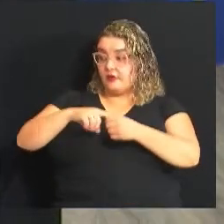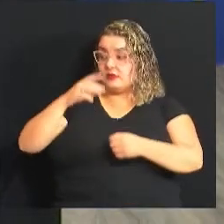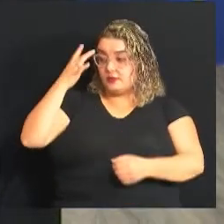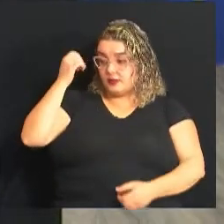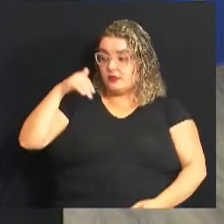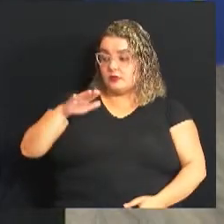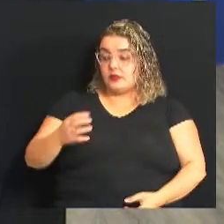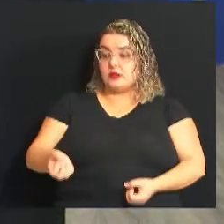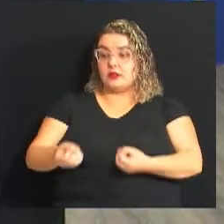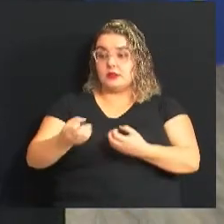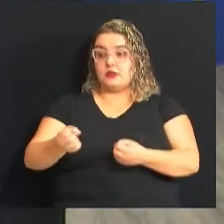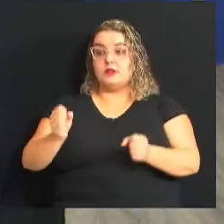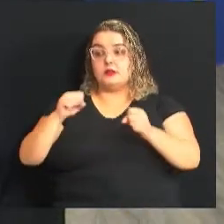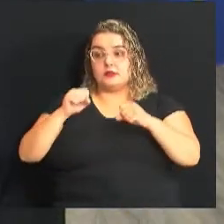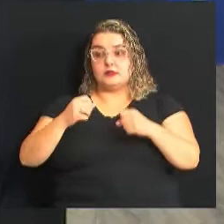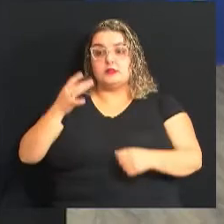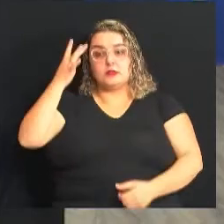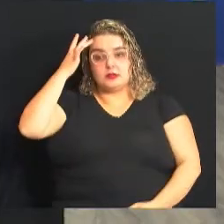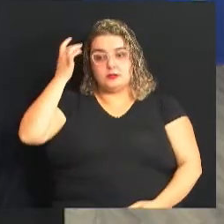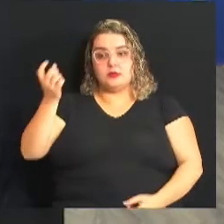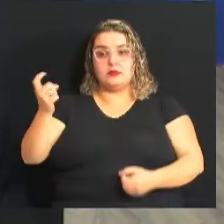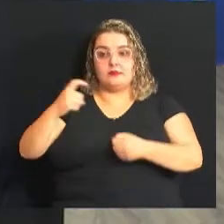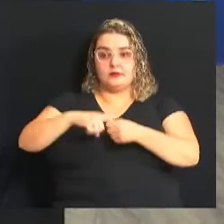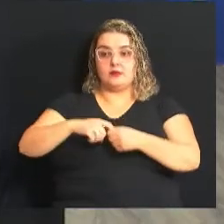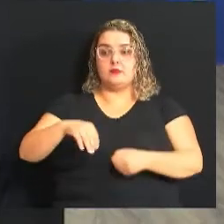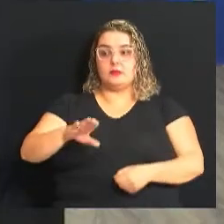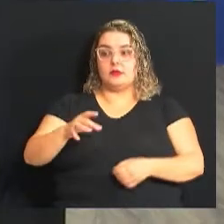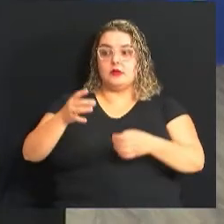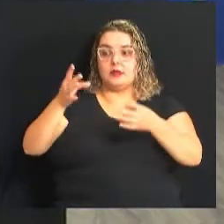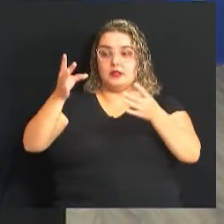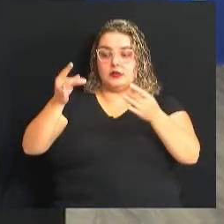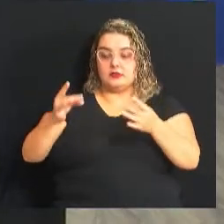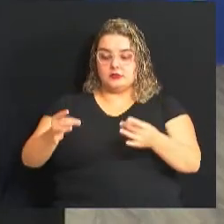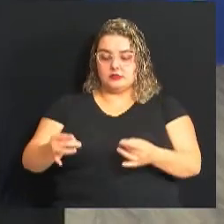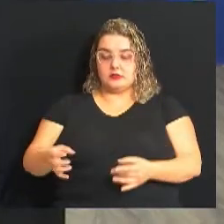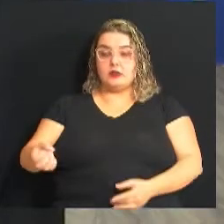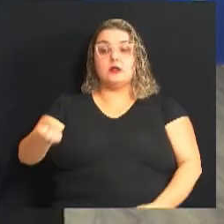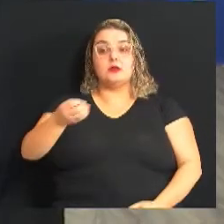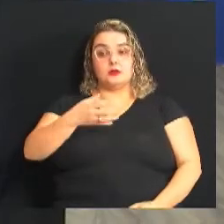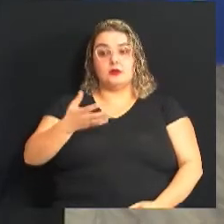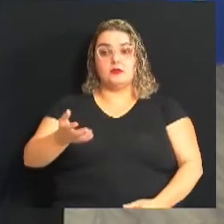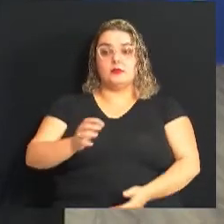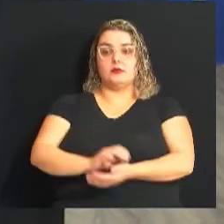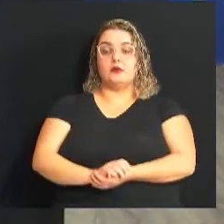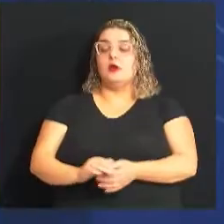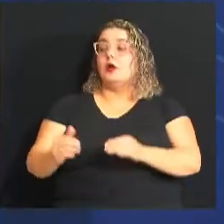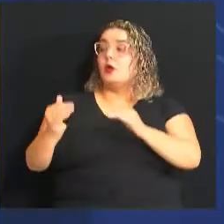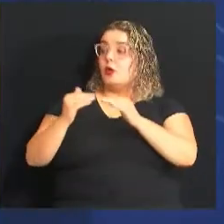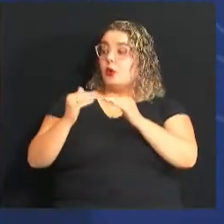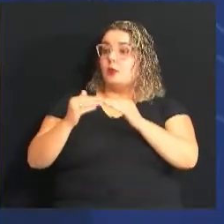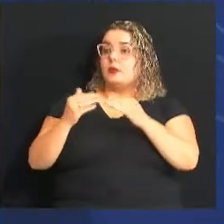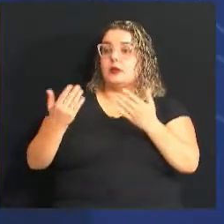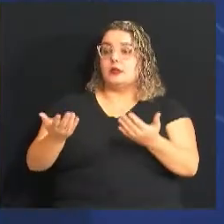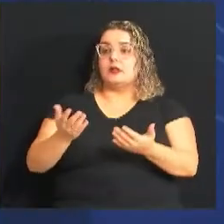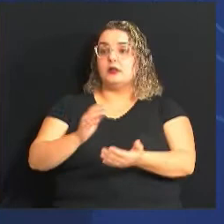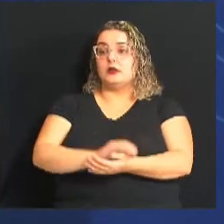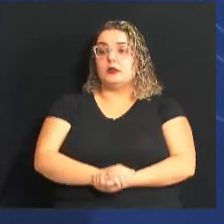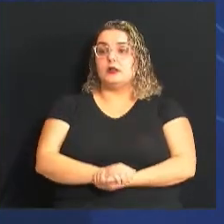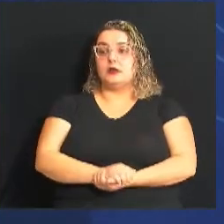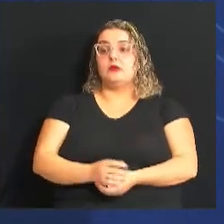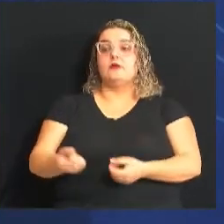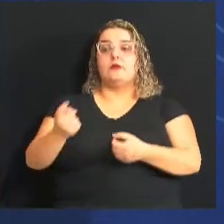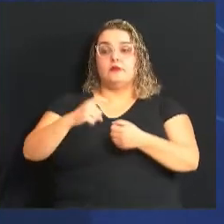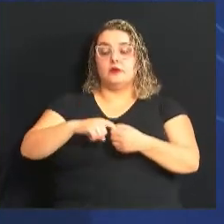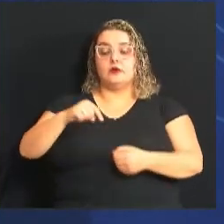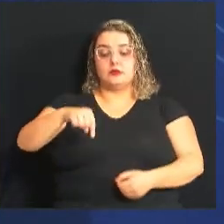informações para gente então amanhã eu volto e trago todas essas informações novas informações Combinado então para mim não abrir o Retorno à